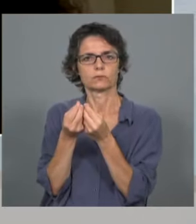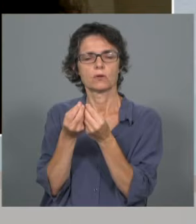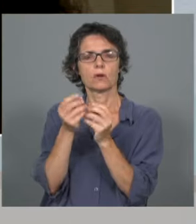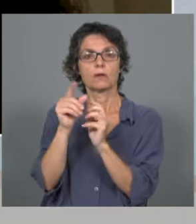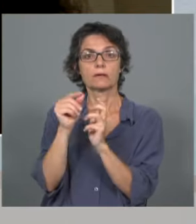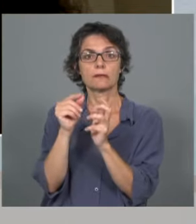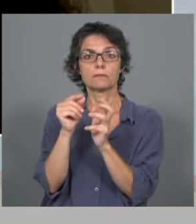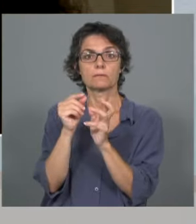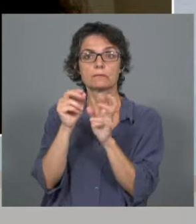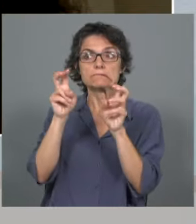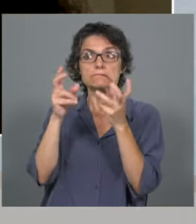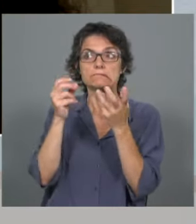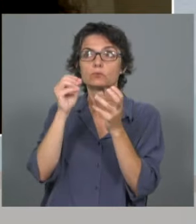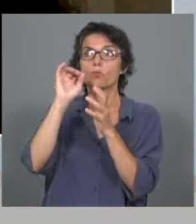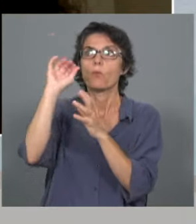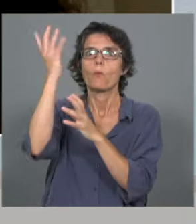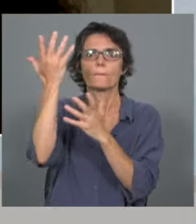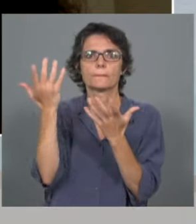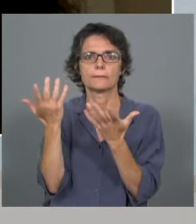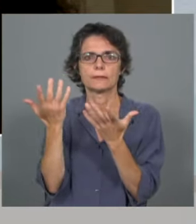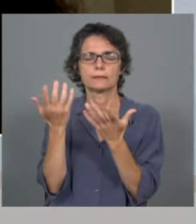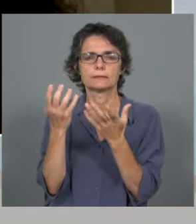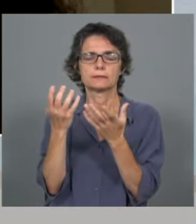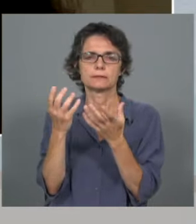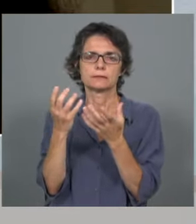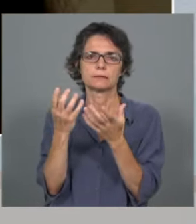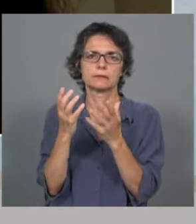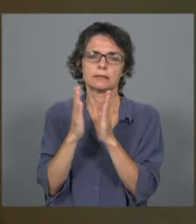ambiental entre os cristãos?